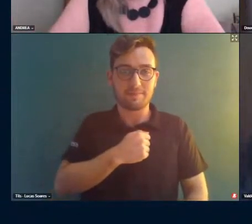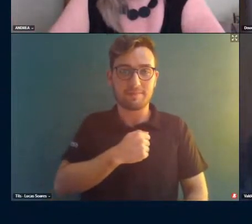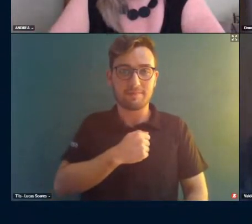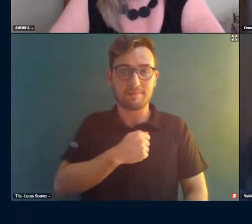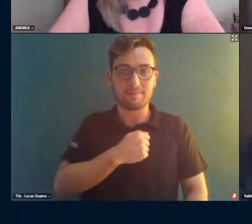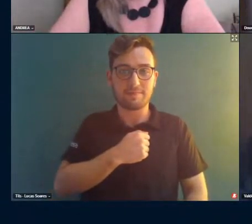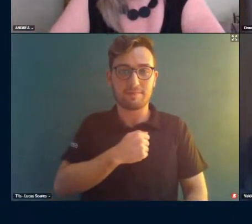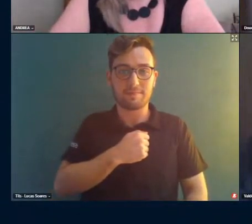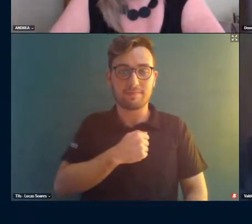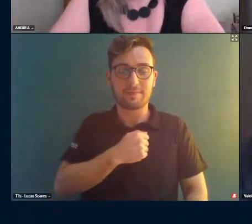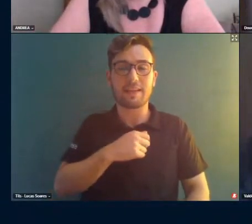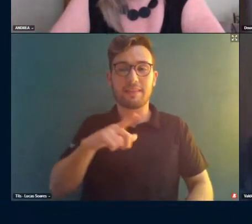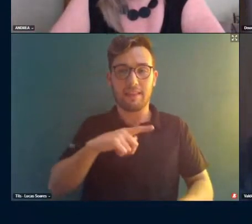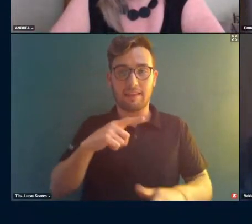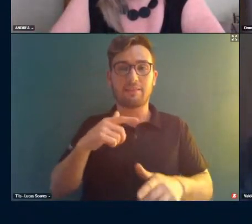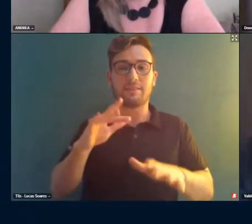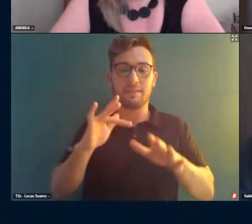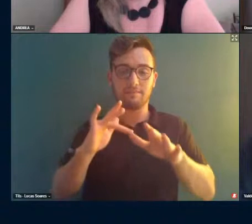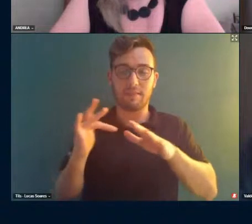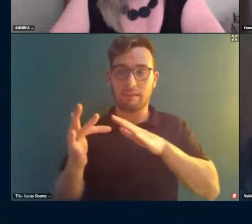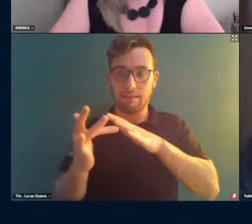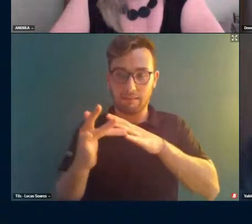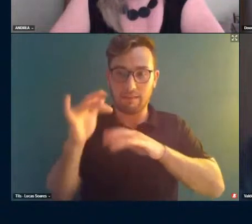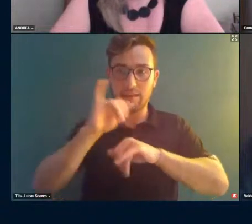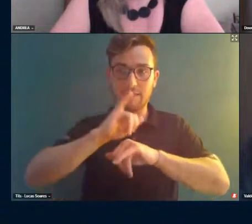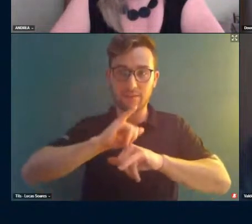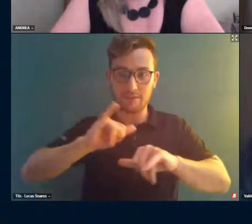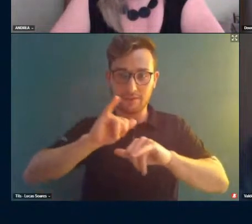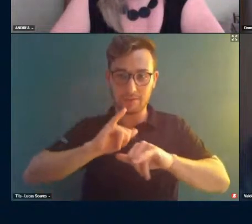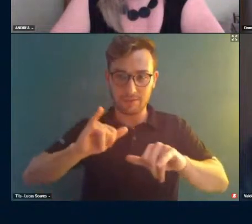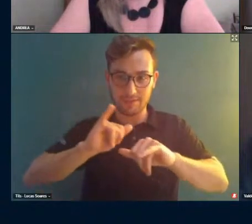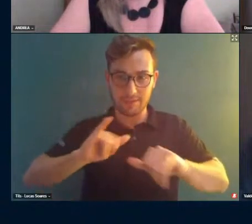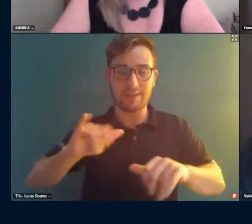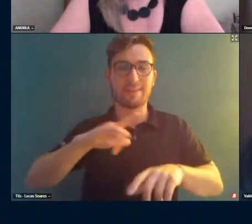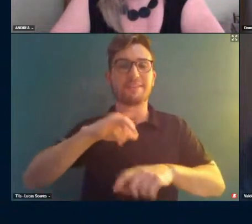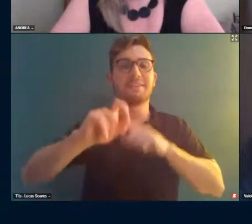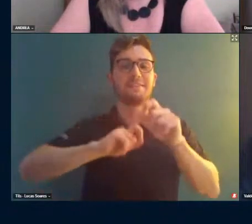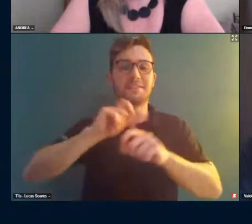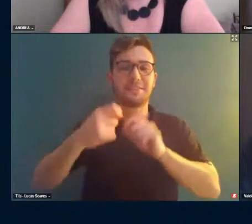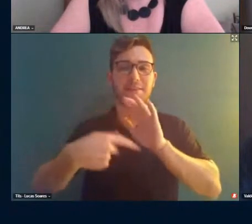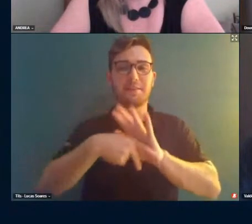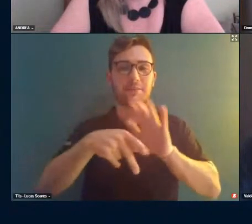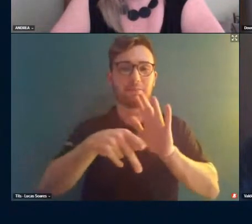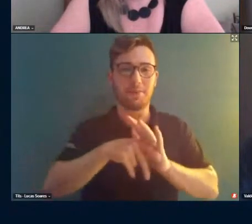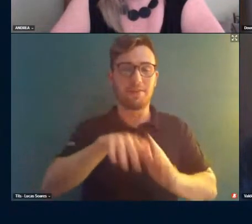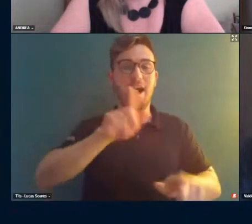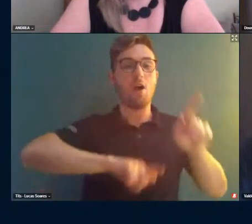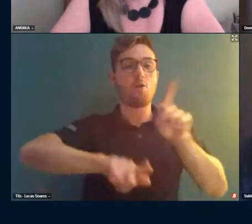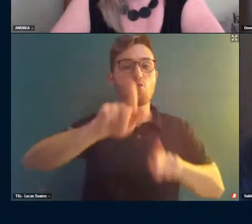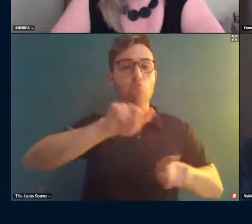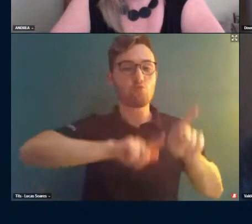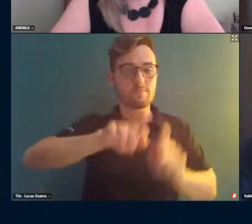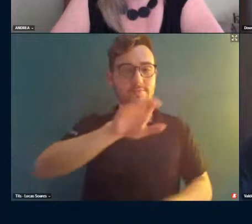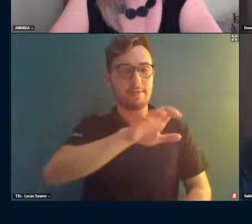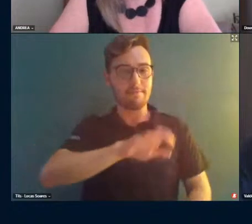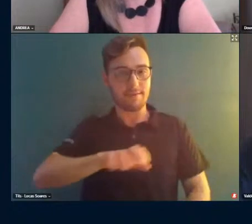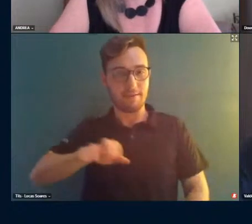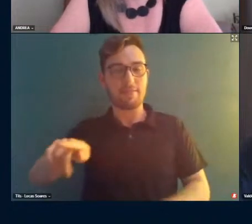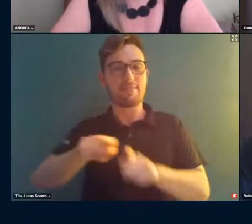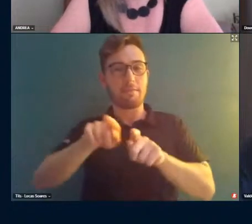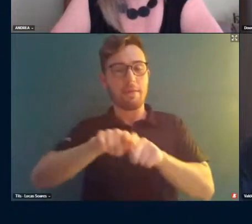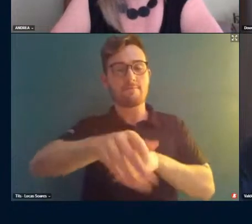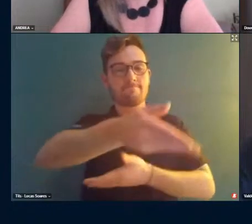Nas redes sociais, no grupo da UFPEL do Facebook, além site de alguns departamentos, a gente também compartilhou. E